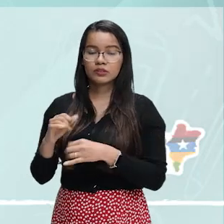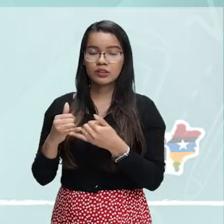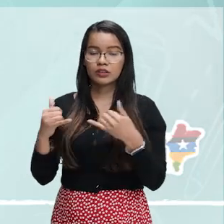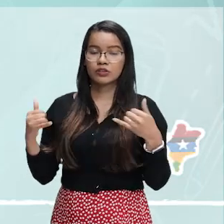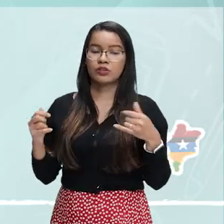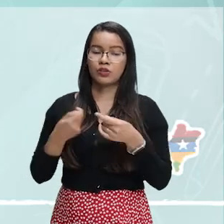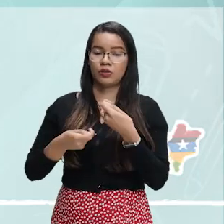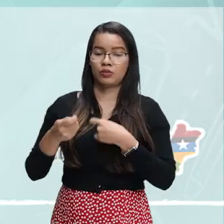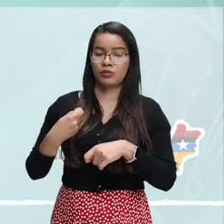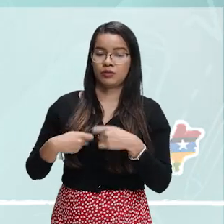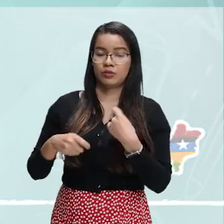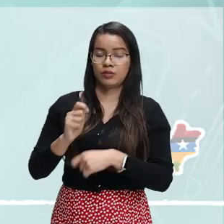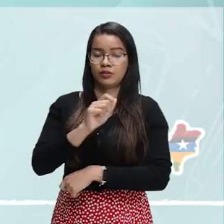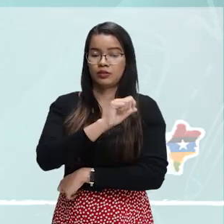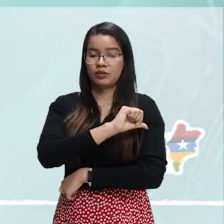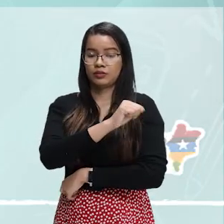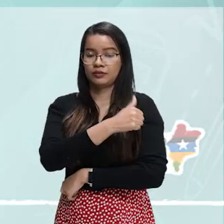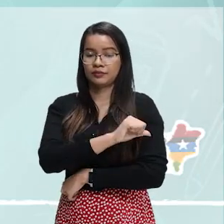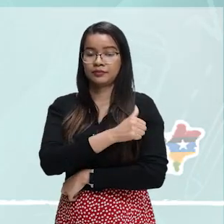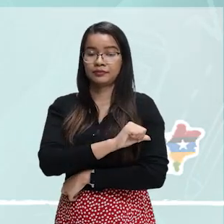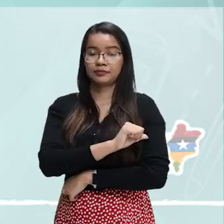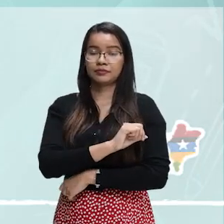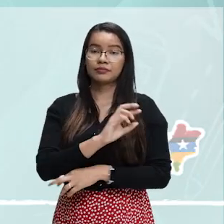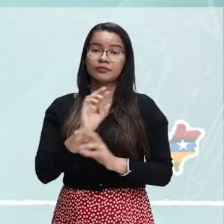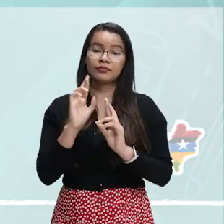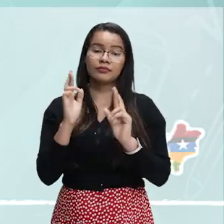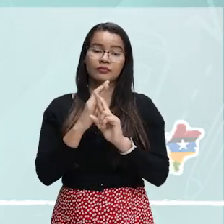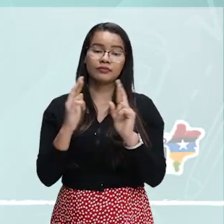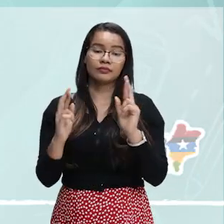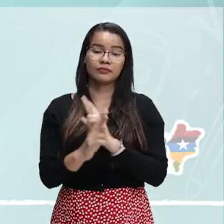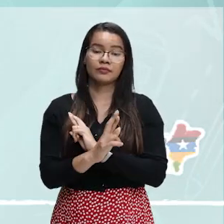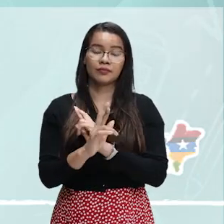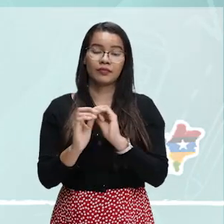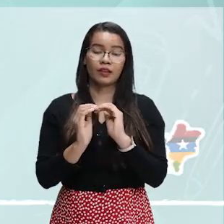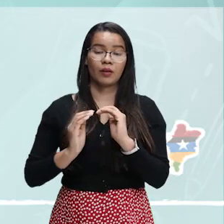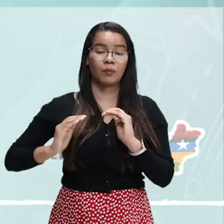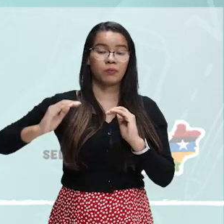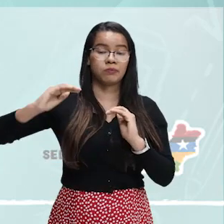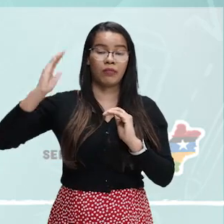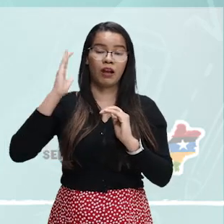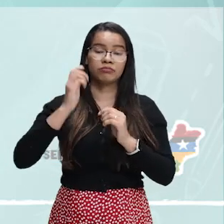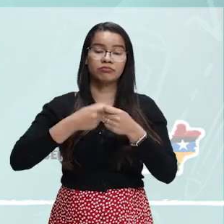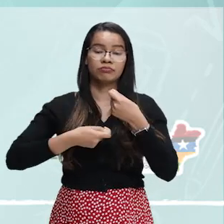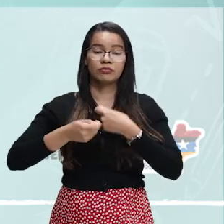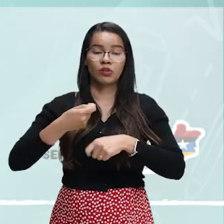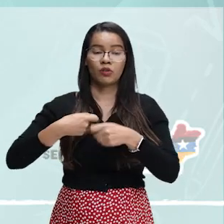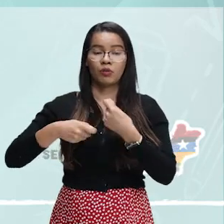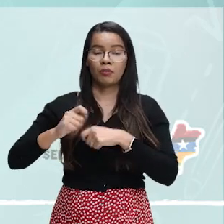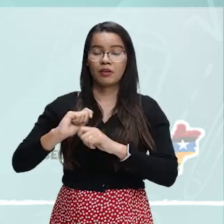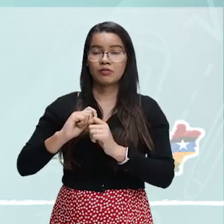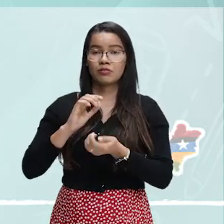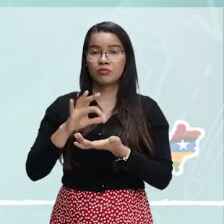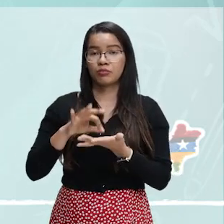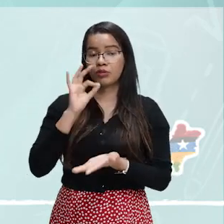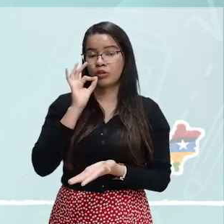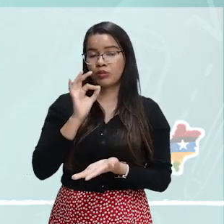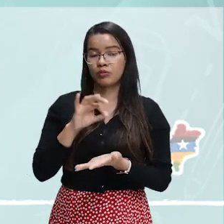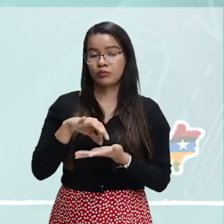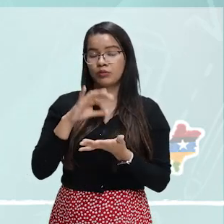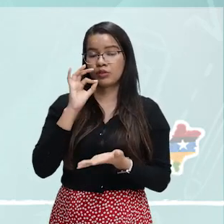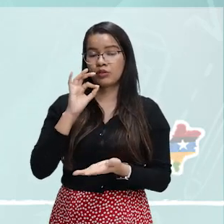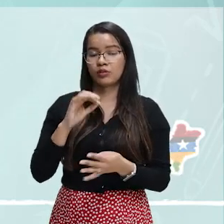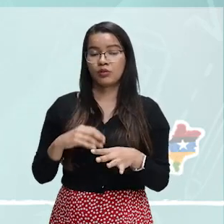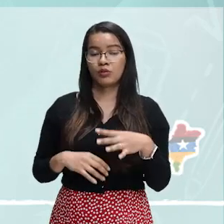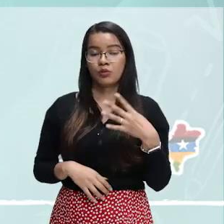Janeiro, em razão do crescimento do comércio cafeeiro. 4. Tem grande influência das